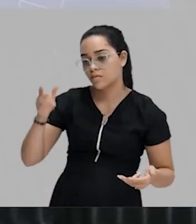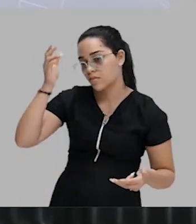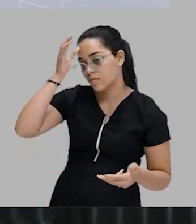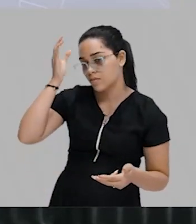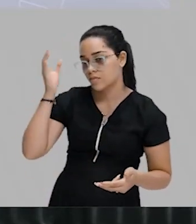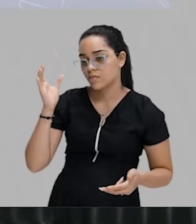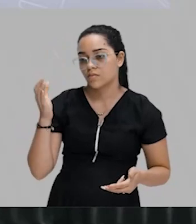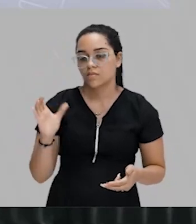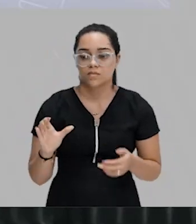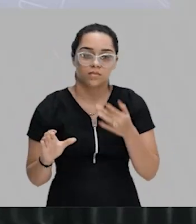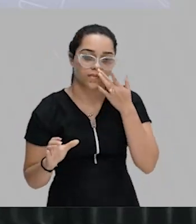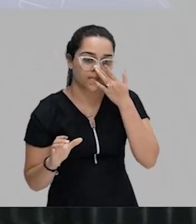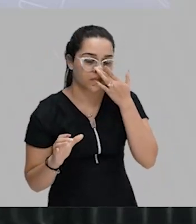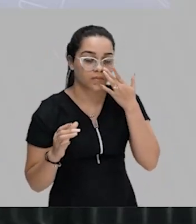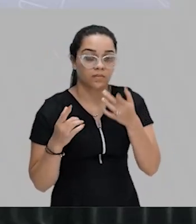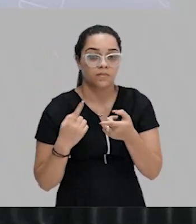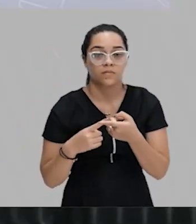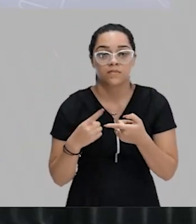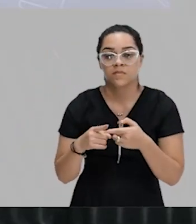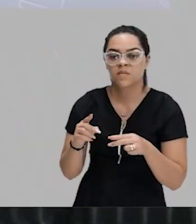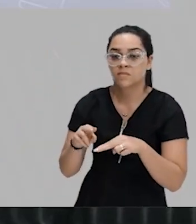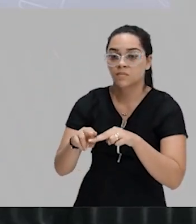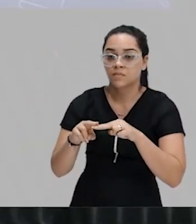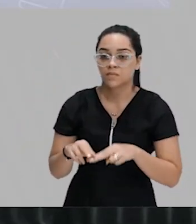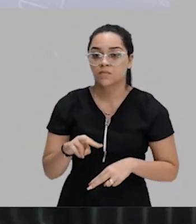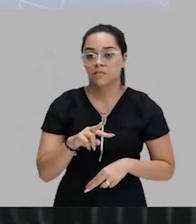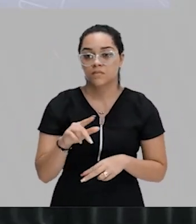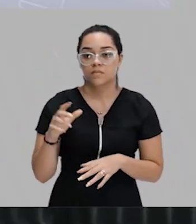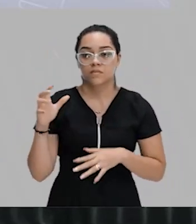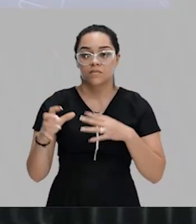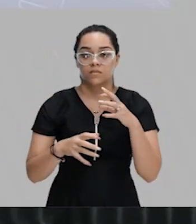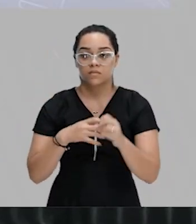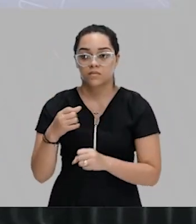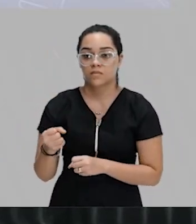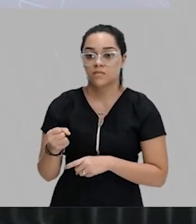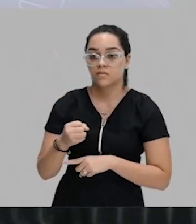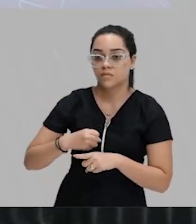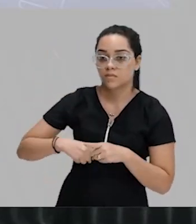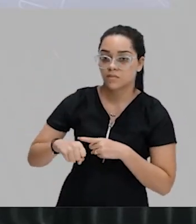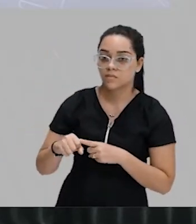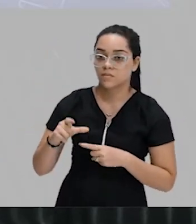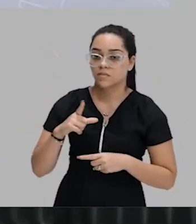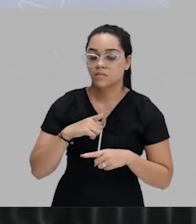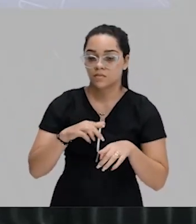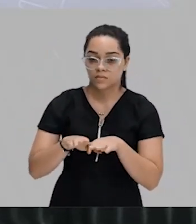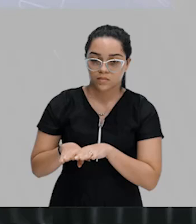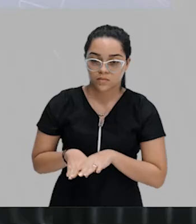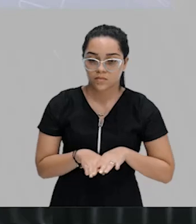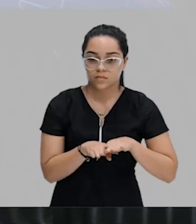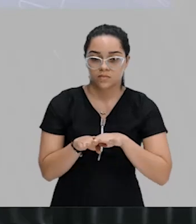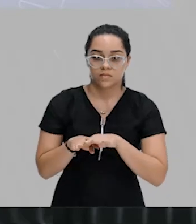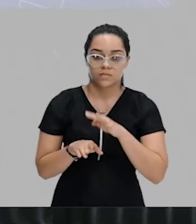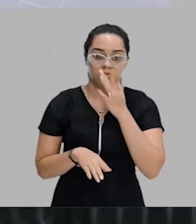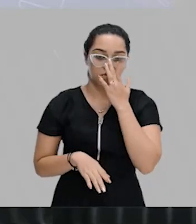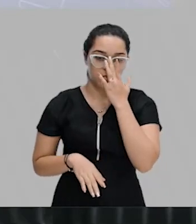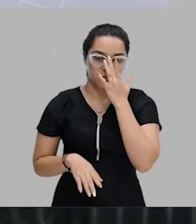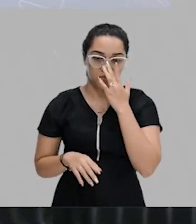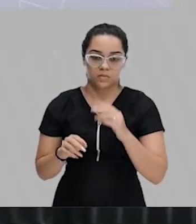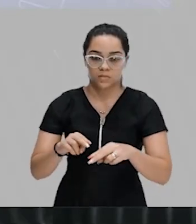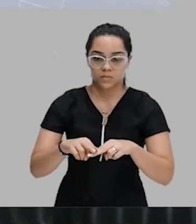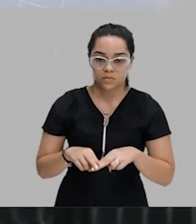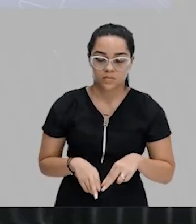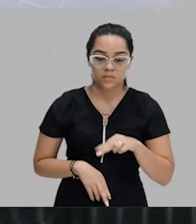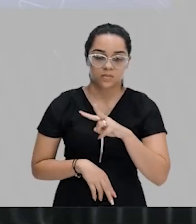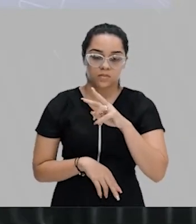pluralismo. Porque dessa forma nós iremos buscar uma sociedade com equidade. Dessa forma